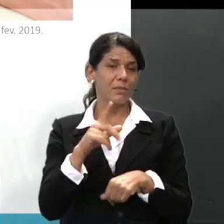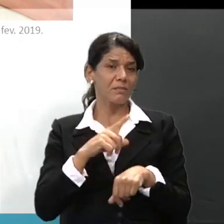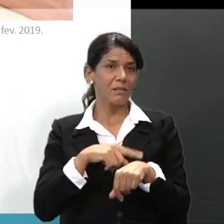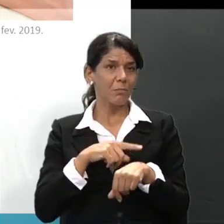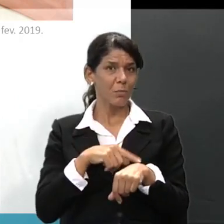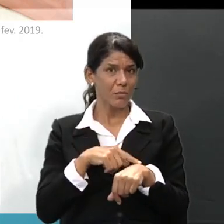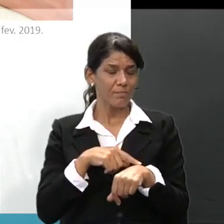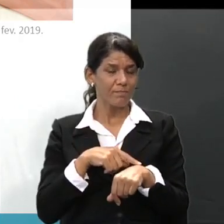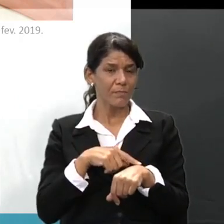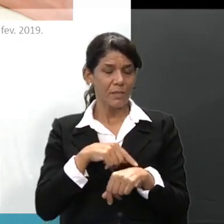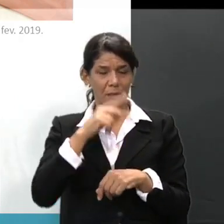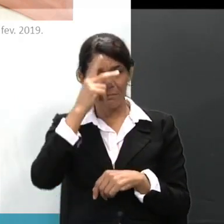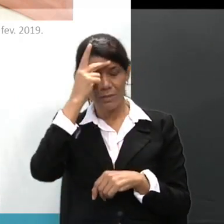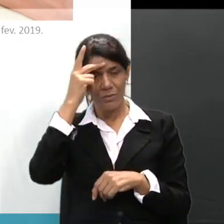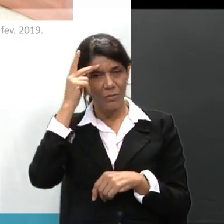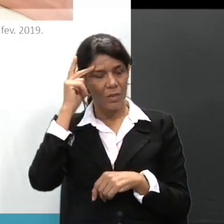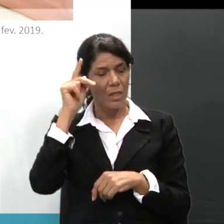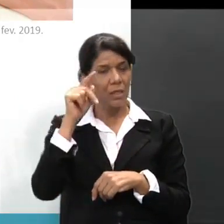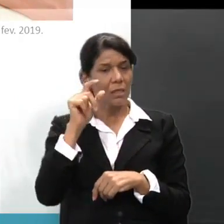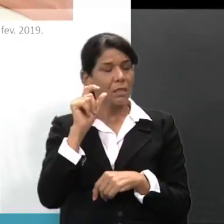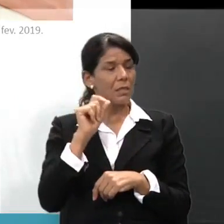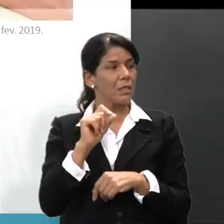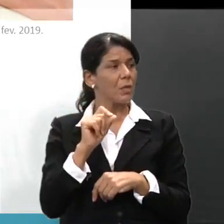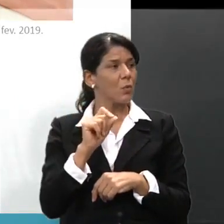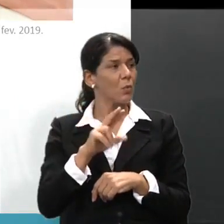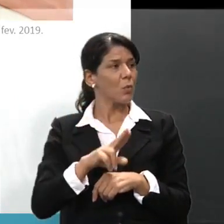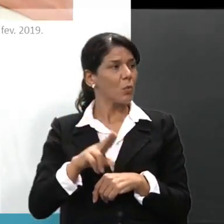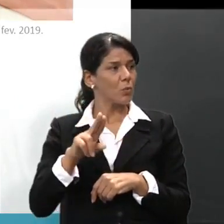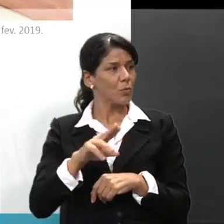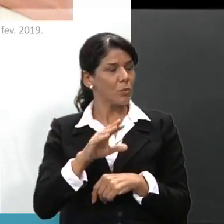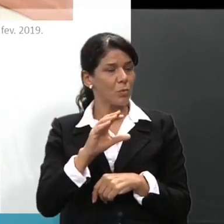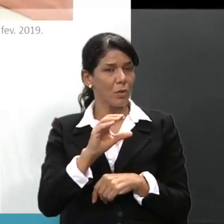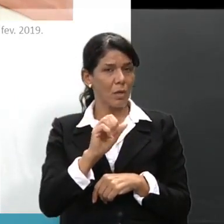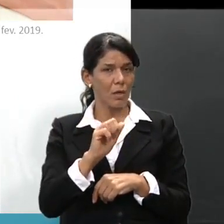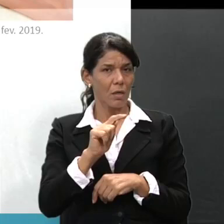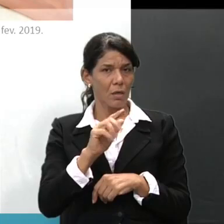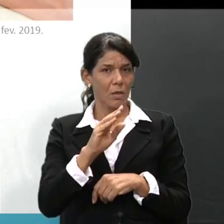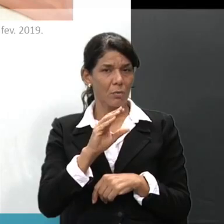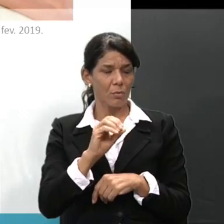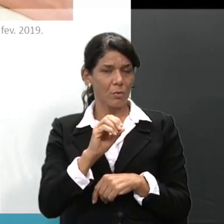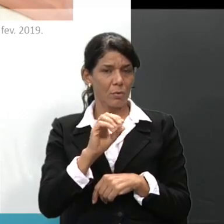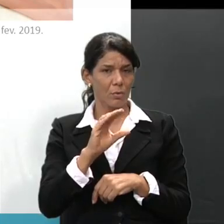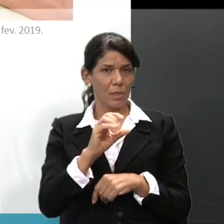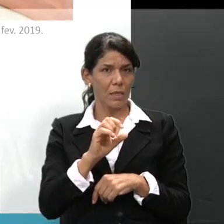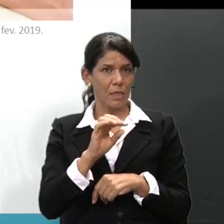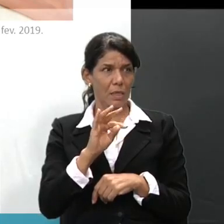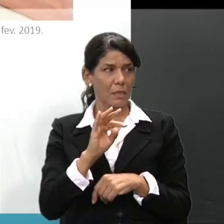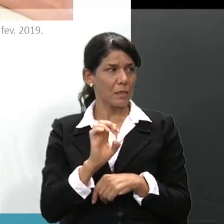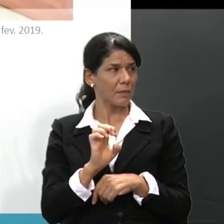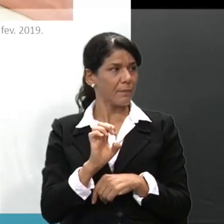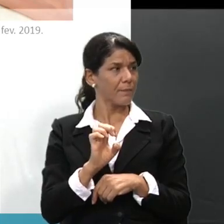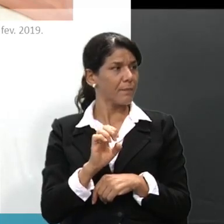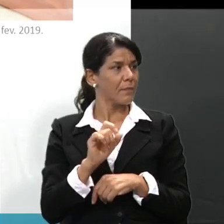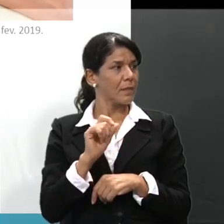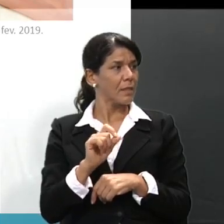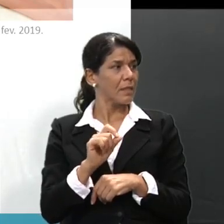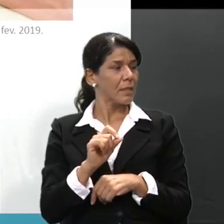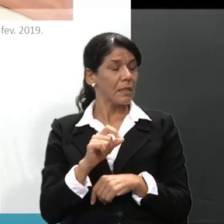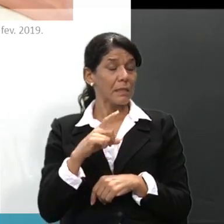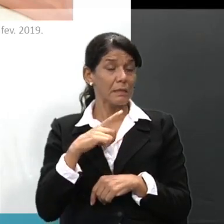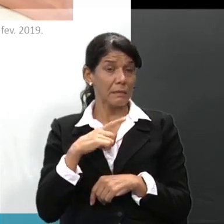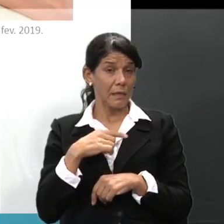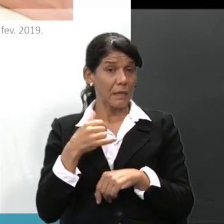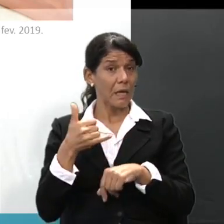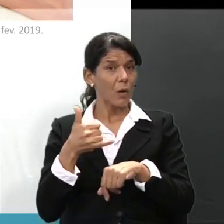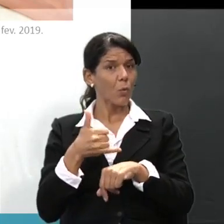tempo no paciente, que é o caso do Albocat. O abucate, ele é agulhado, ele